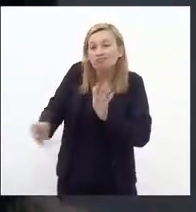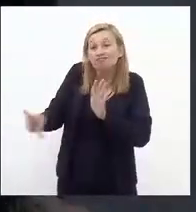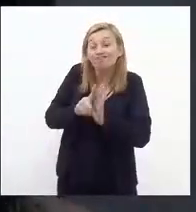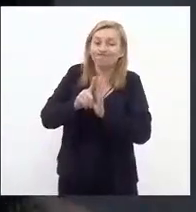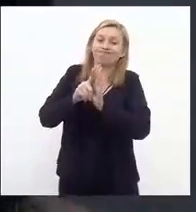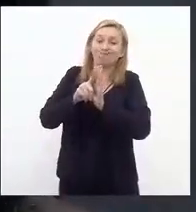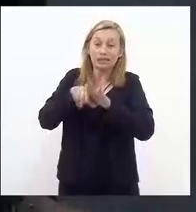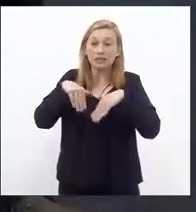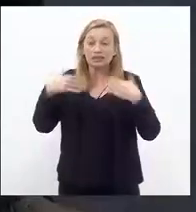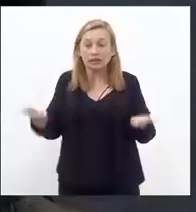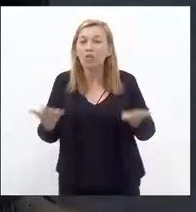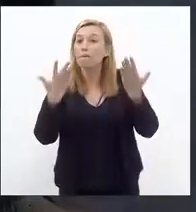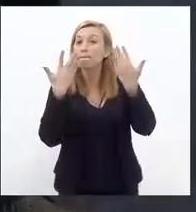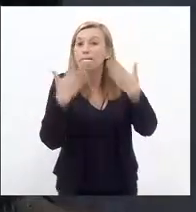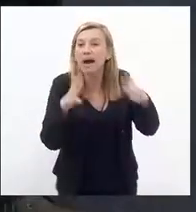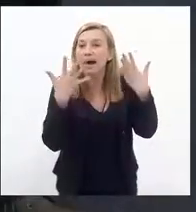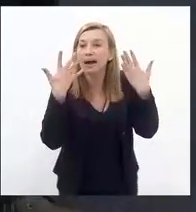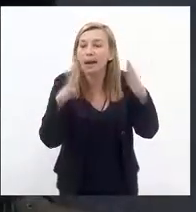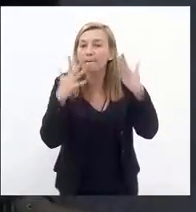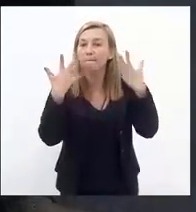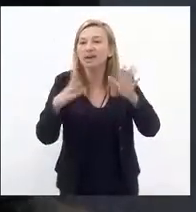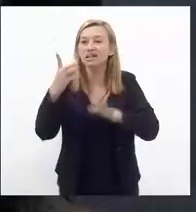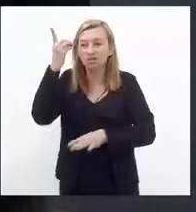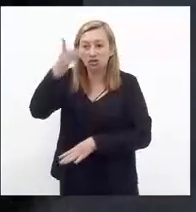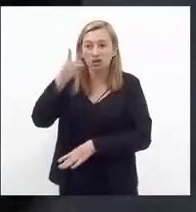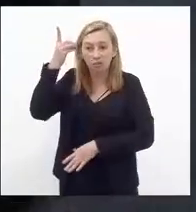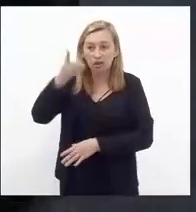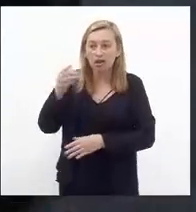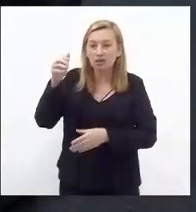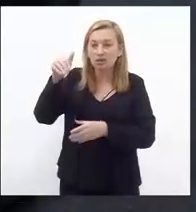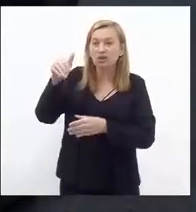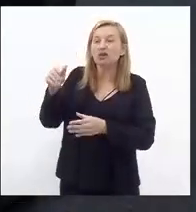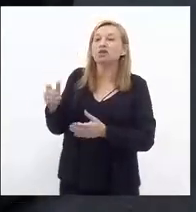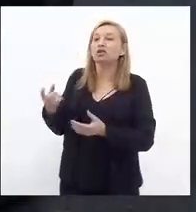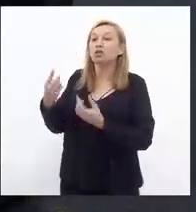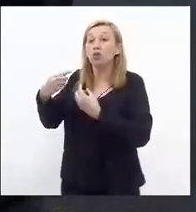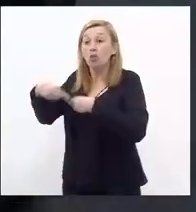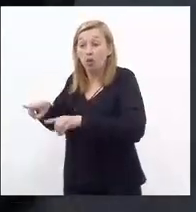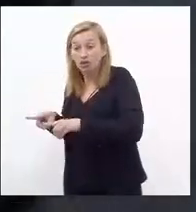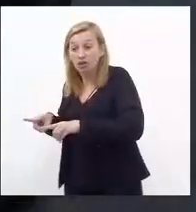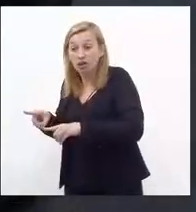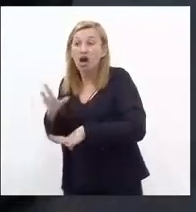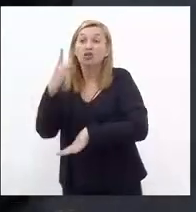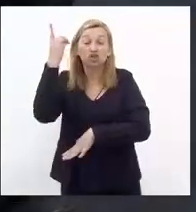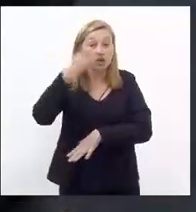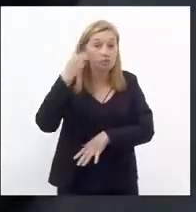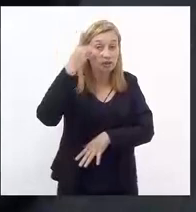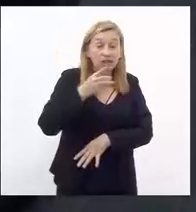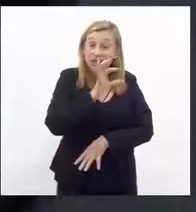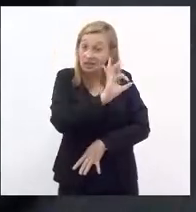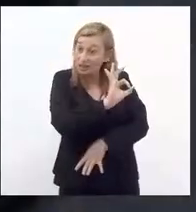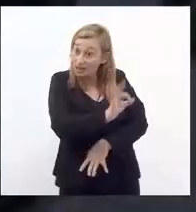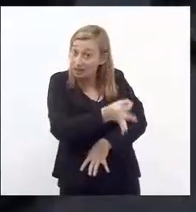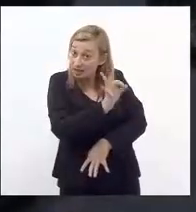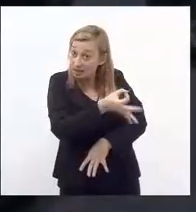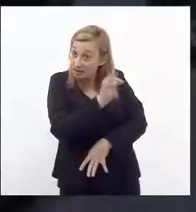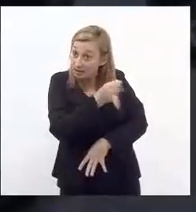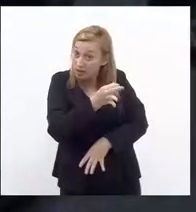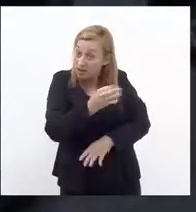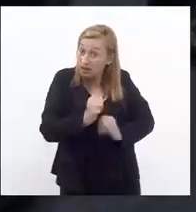tão Parabéns aos Deputados de oposição aos deputados que coerentemente